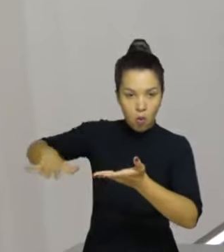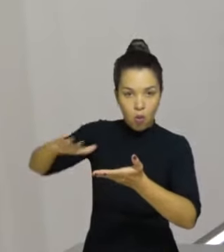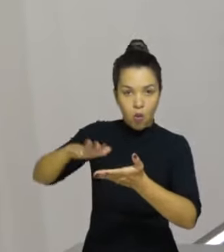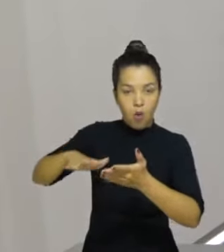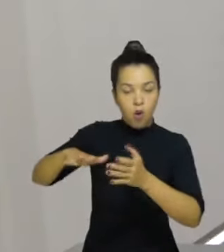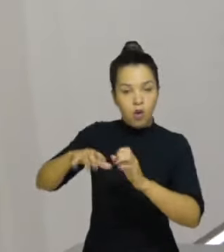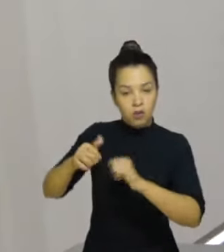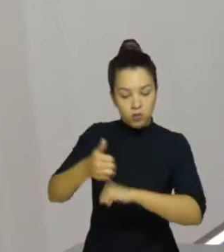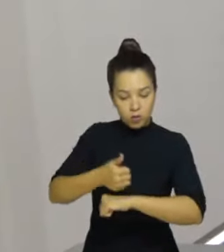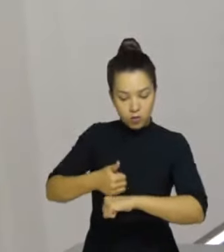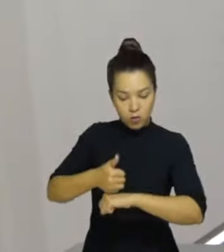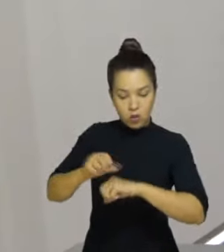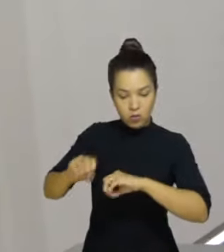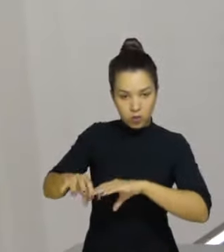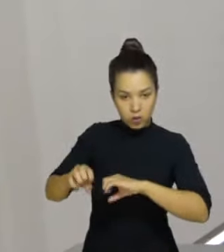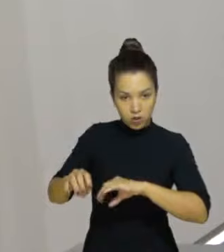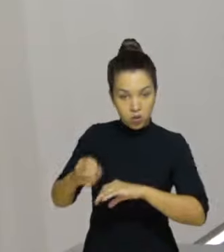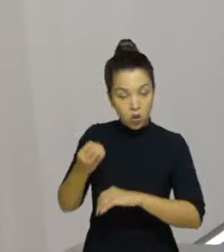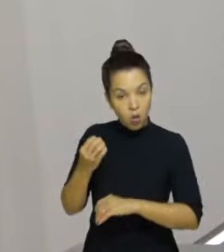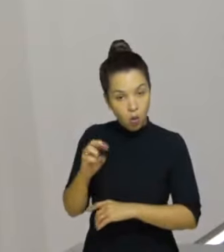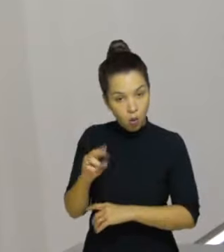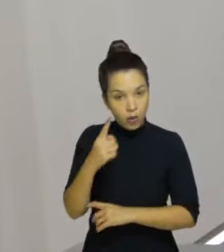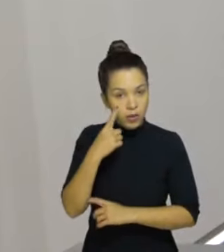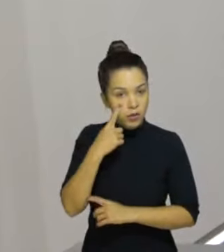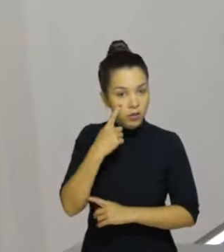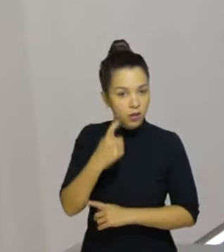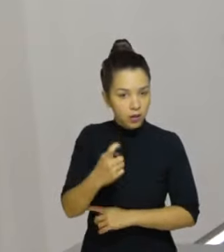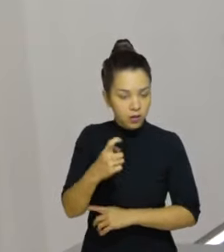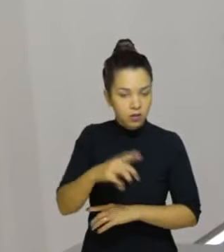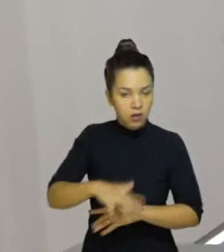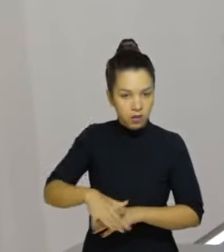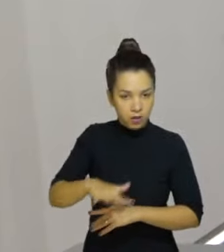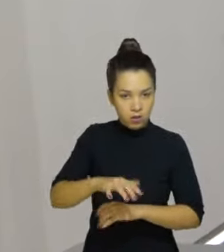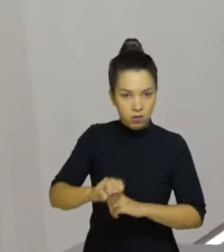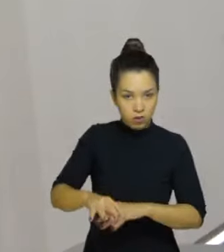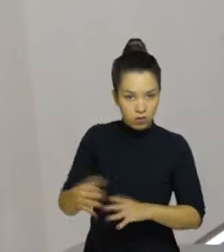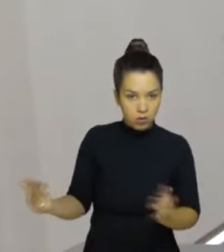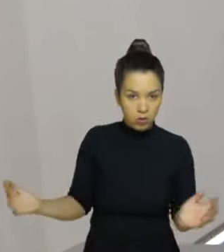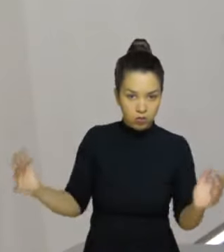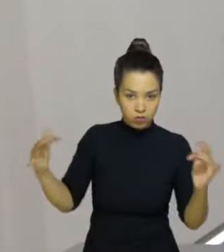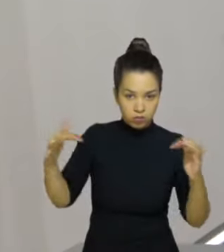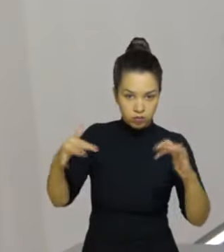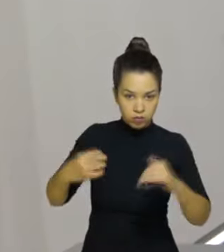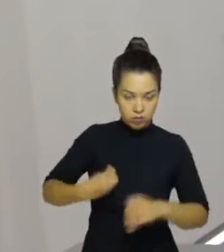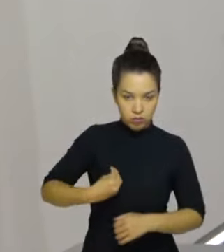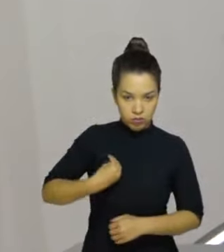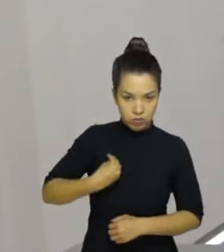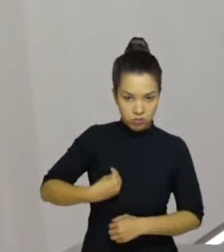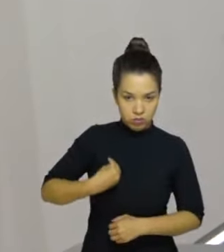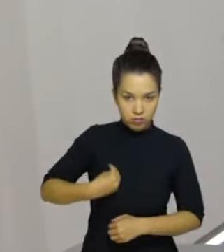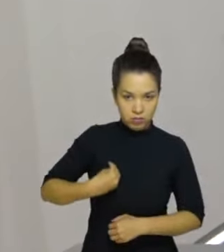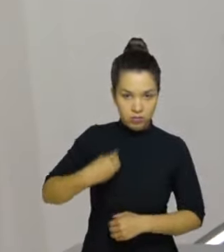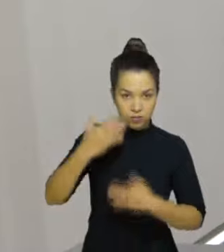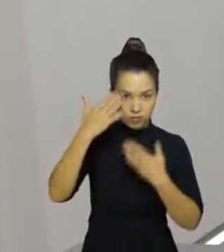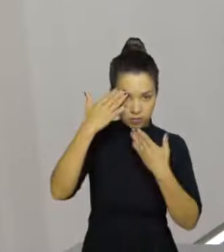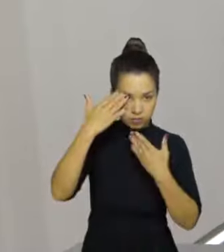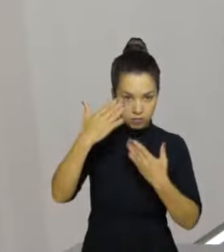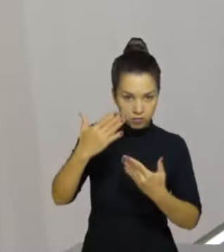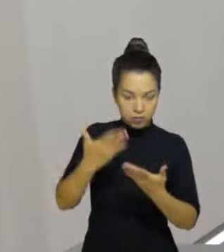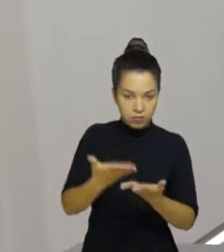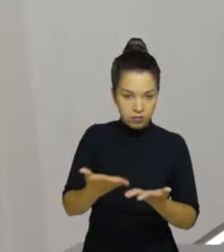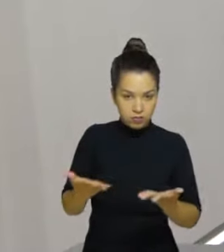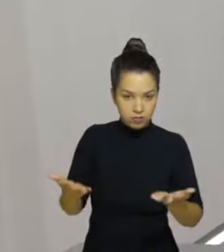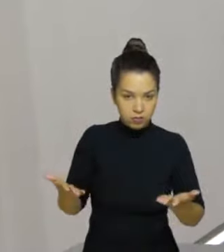têm interesse em relação à educação para estarem presentes. Muito obrigado, senhor presidente, demais